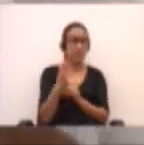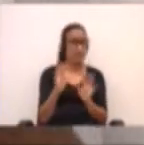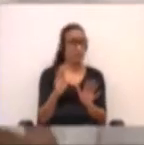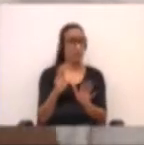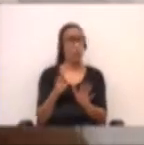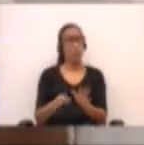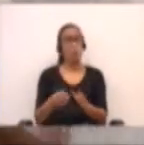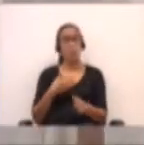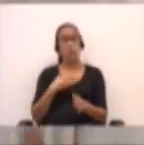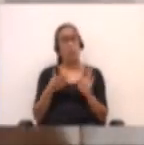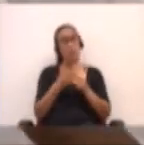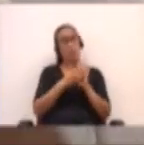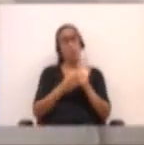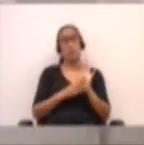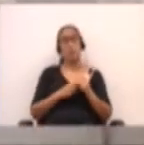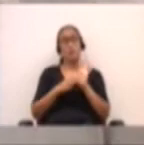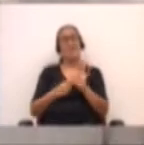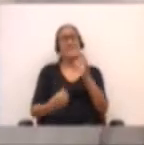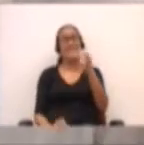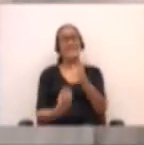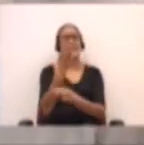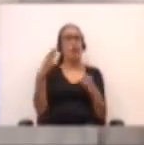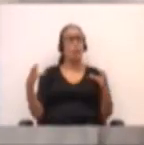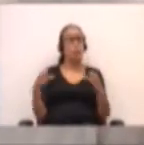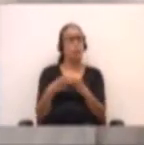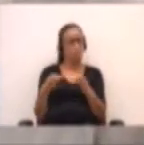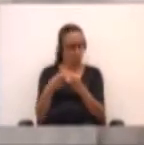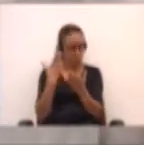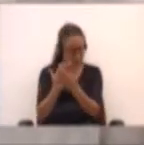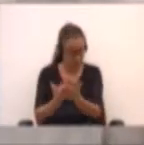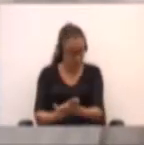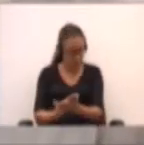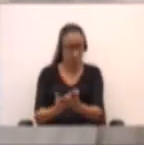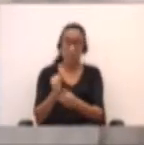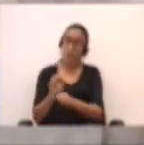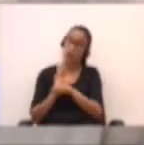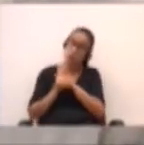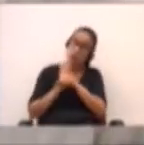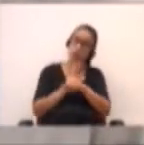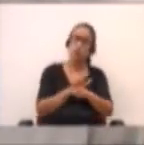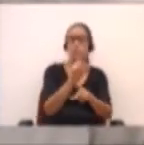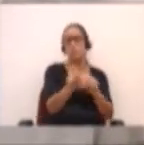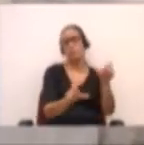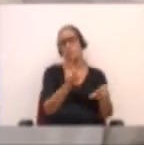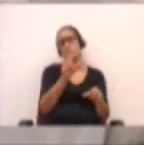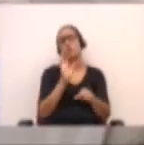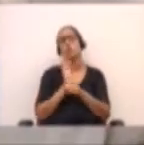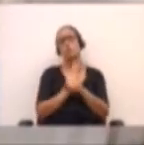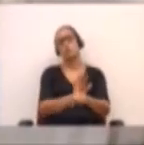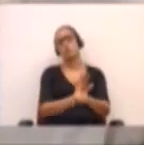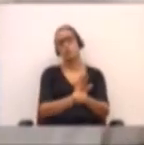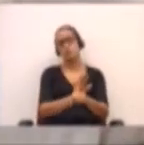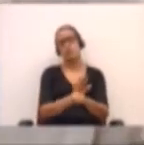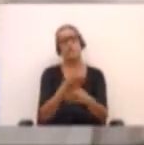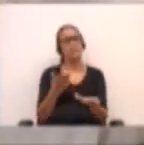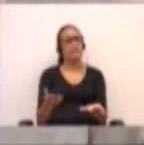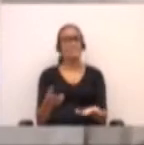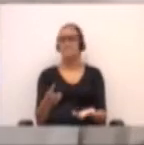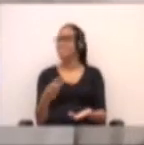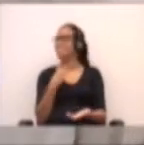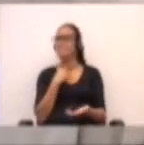comissão é no sentido de somar, de atender a população, porque não podemos admitir, não podemos aceitar que as coisas